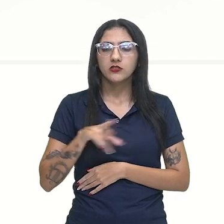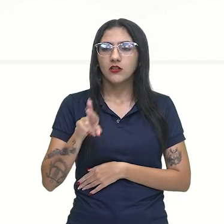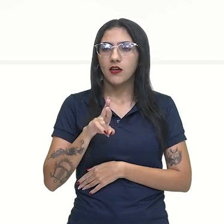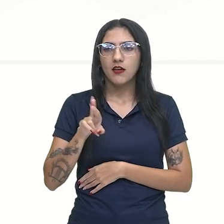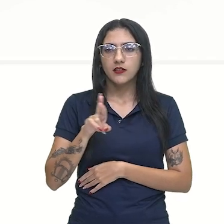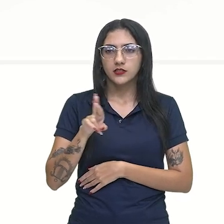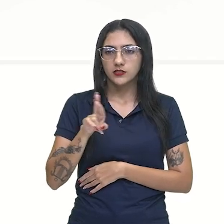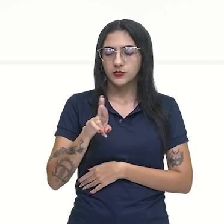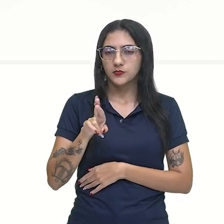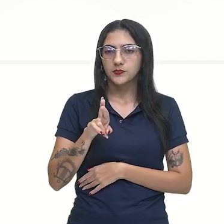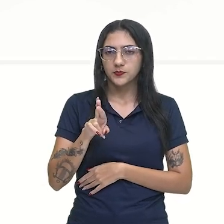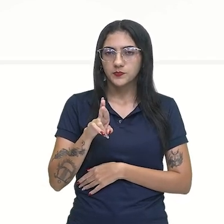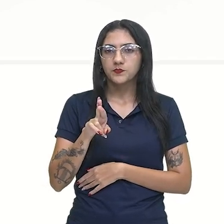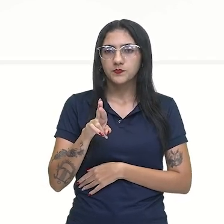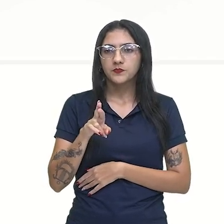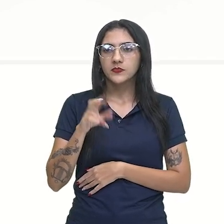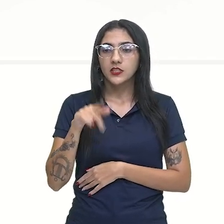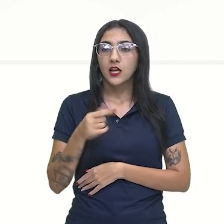tá?